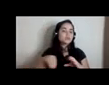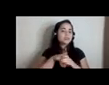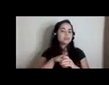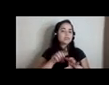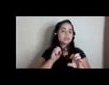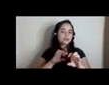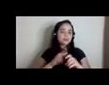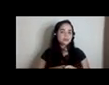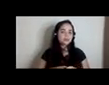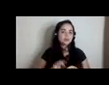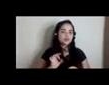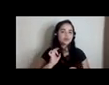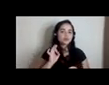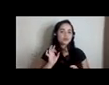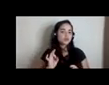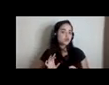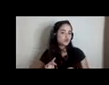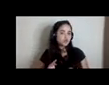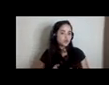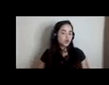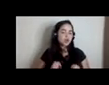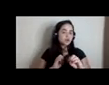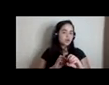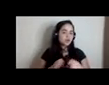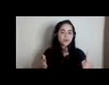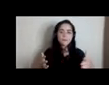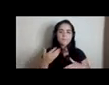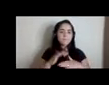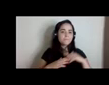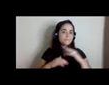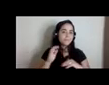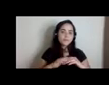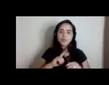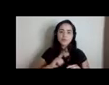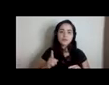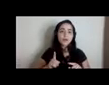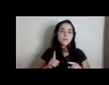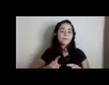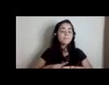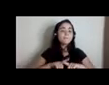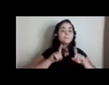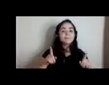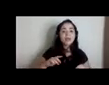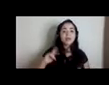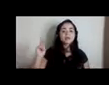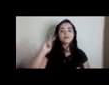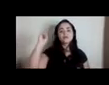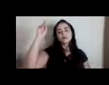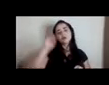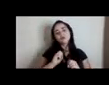são exclusivos da educação profissional, mas são valores da educação.